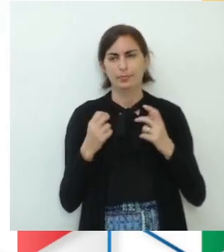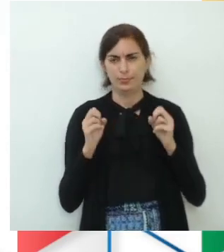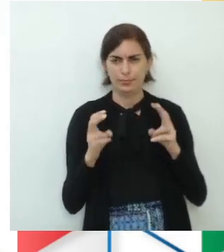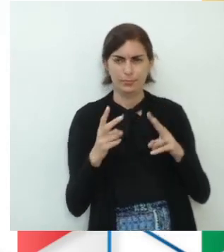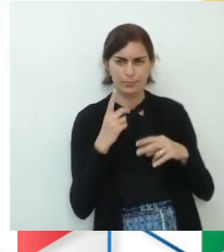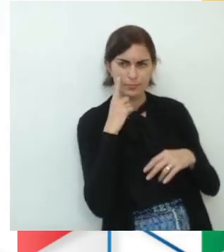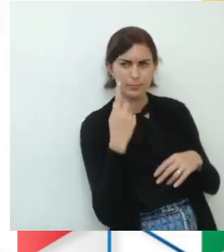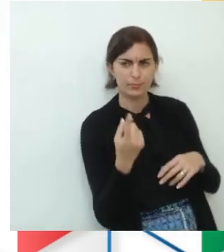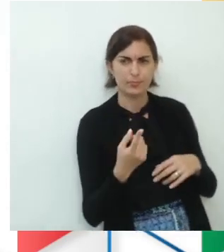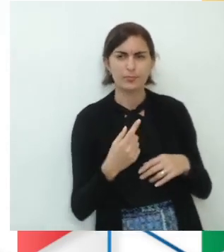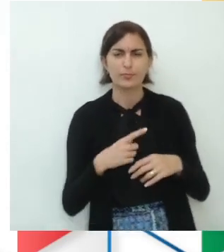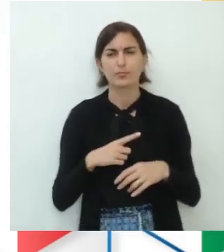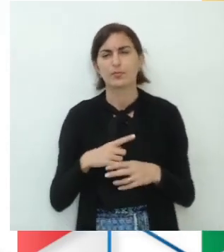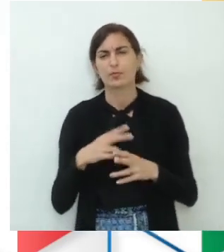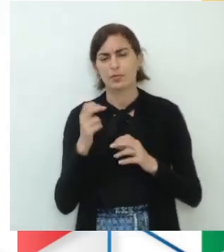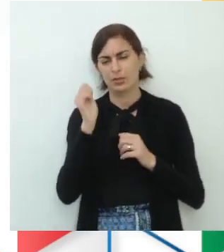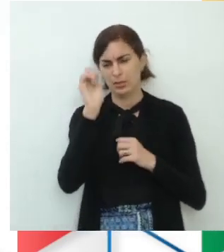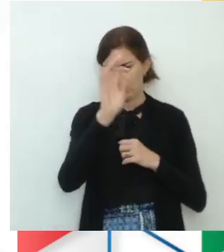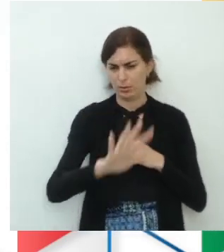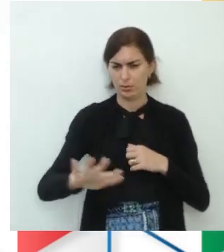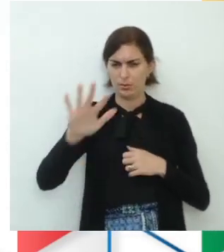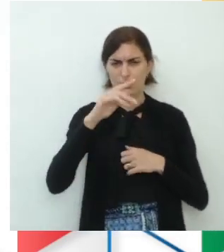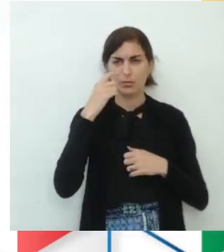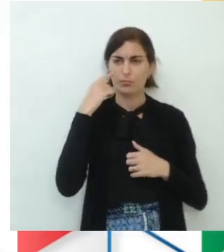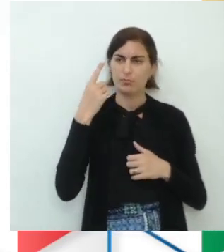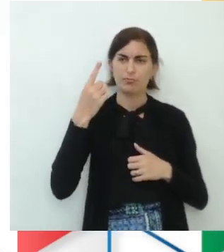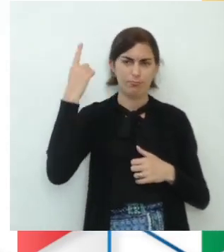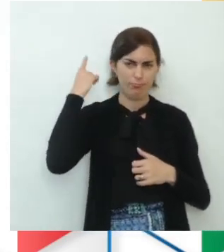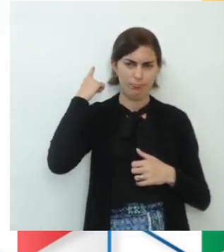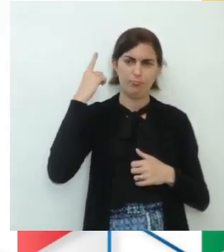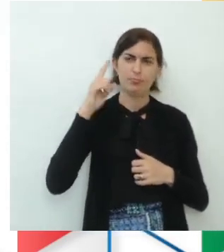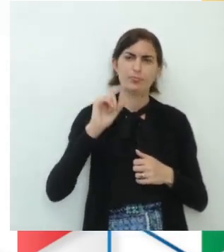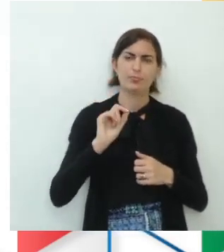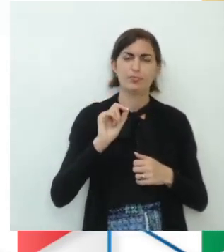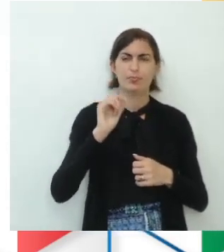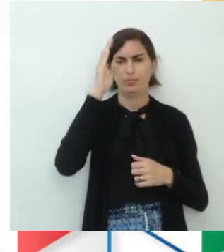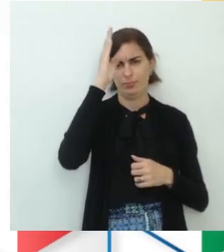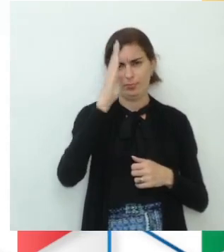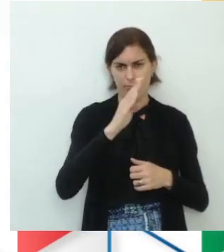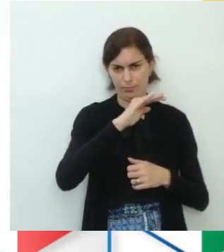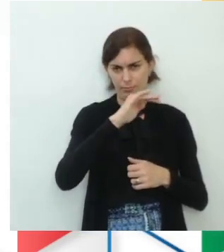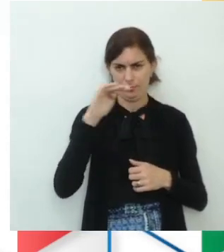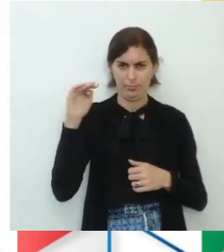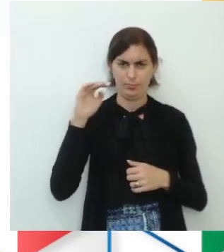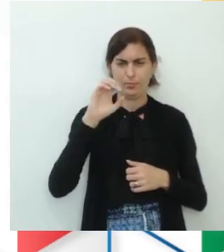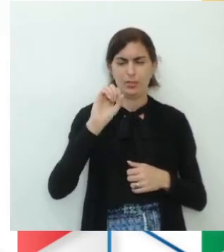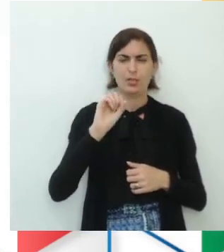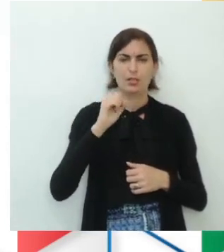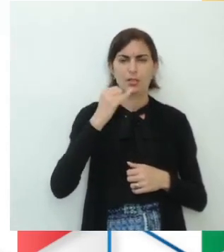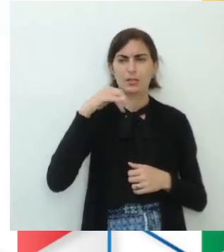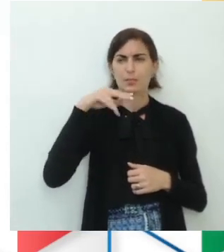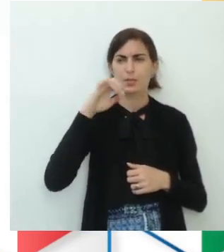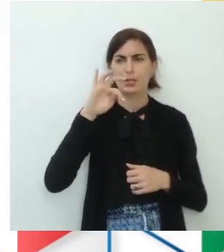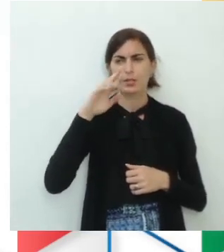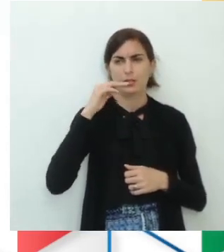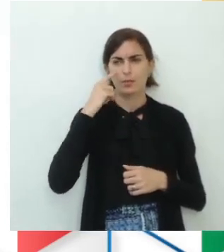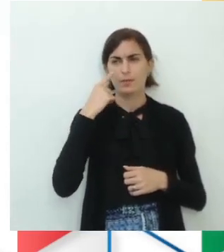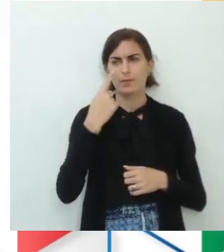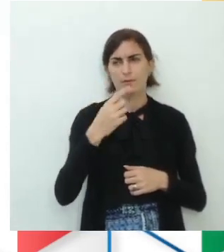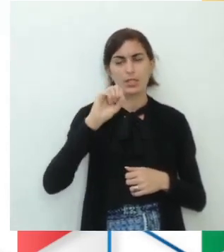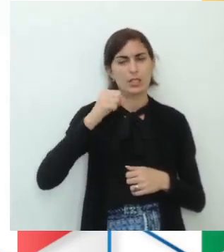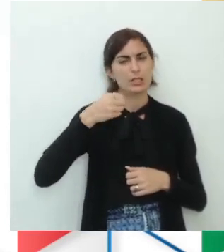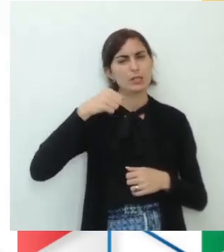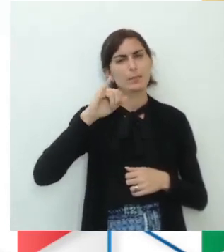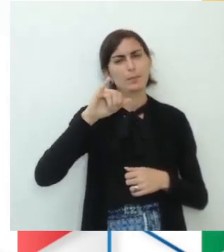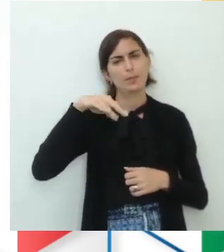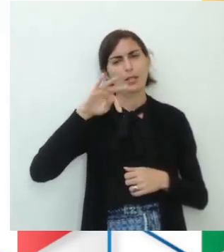ok? Portanto, a figura que você está vendo aí chama-se, é uma figura simétrica com eixos chamados eixos de